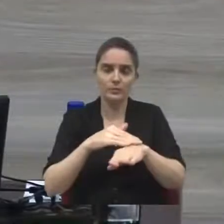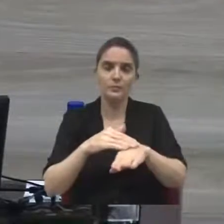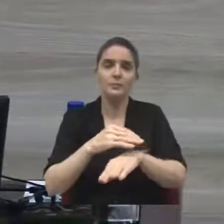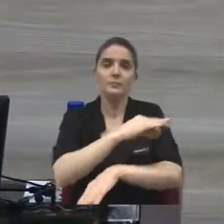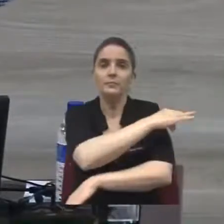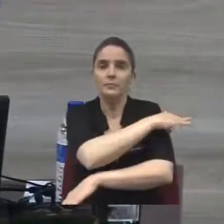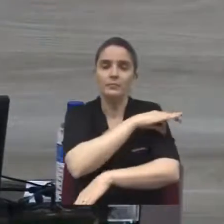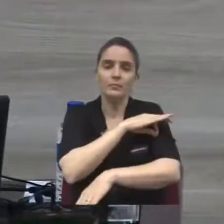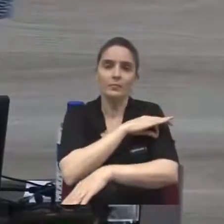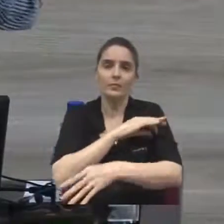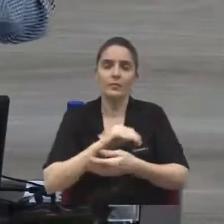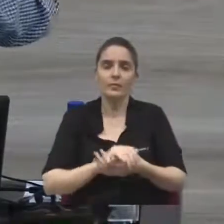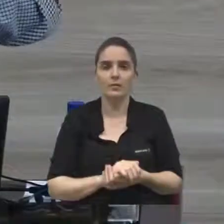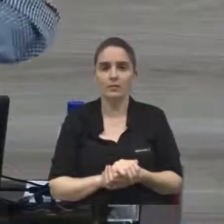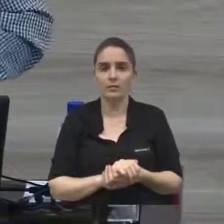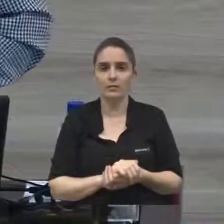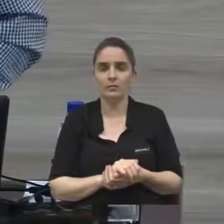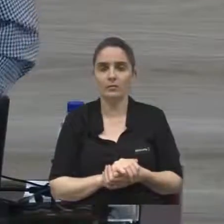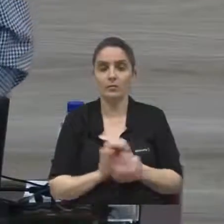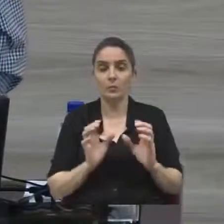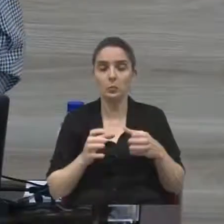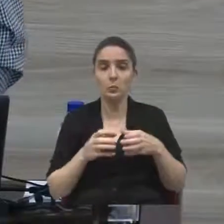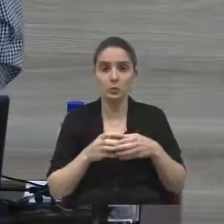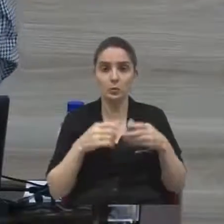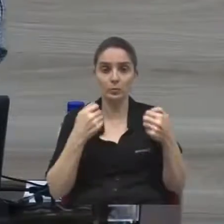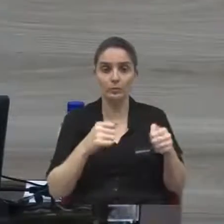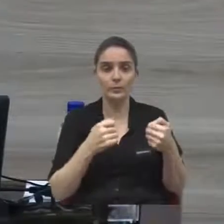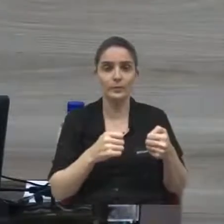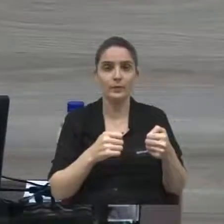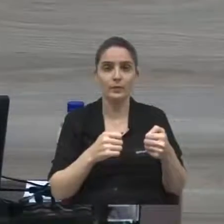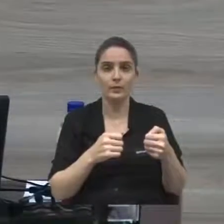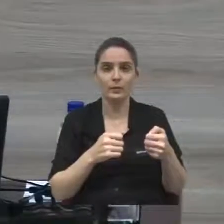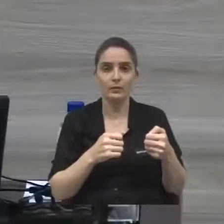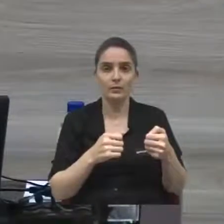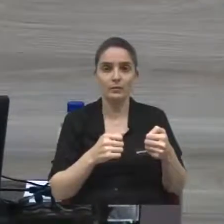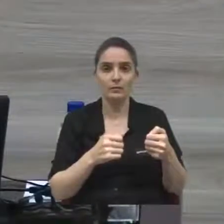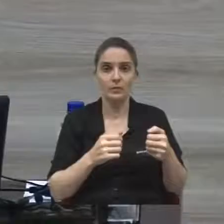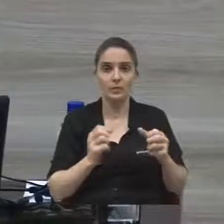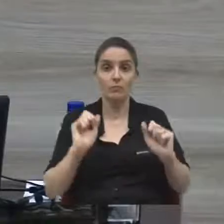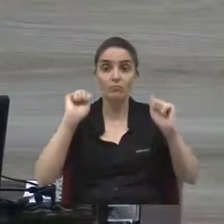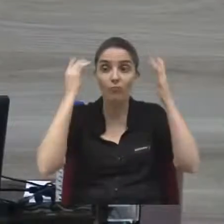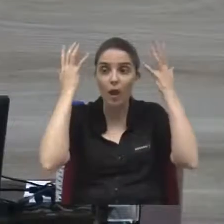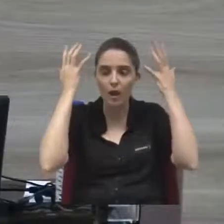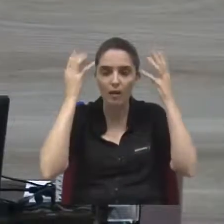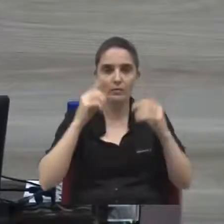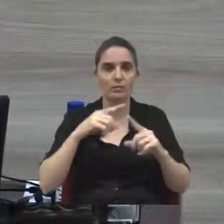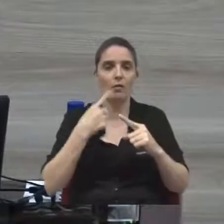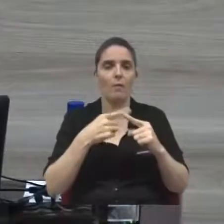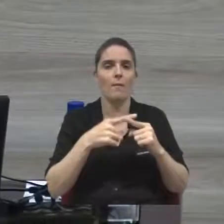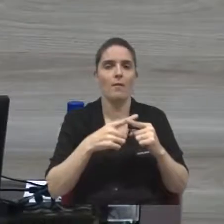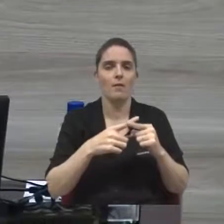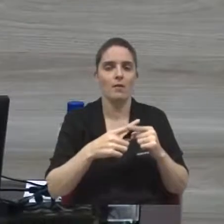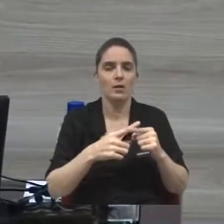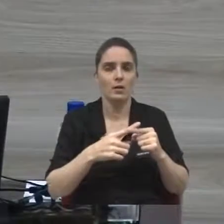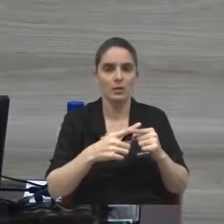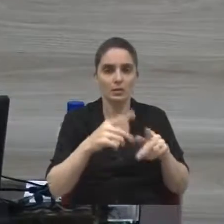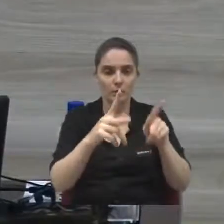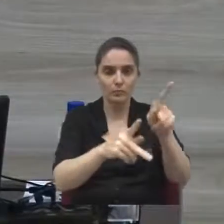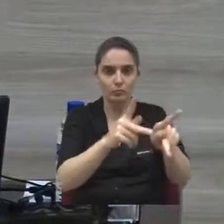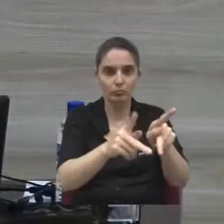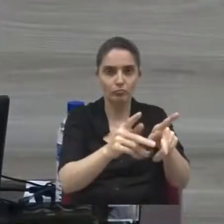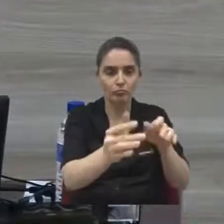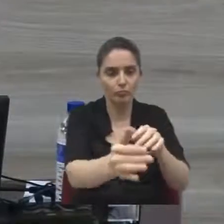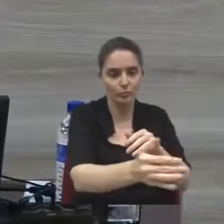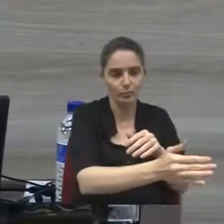de marketing devia dar piroleta aqui na prefeitura, porque saiu, esse pessoal conseguiu sair. O pessoal que entrou há 12 anos está lá